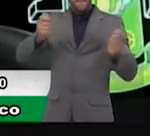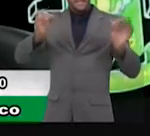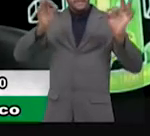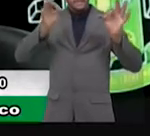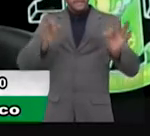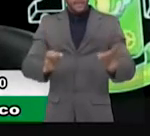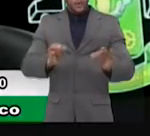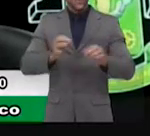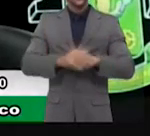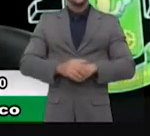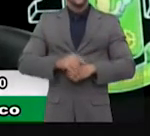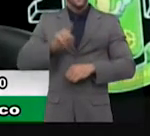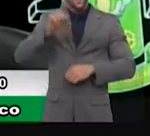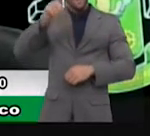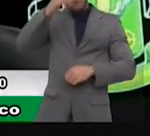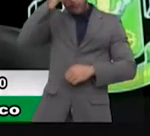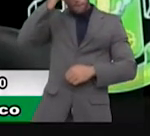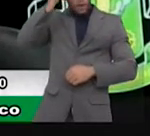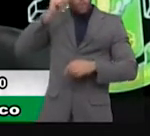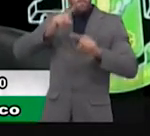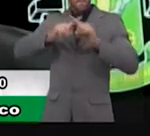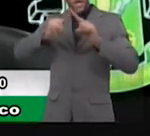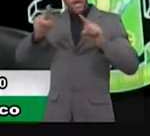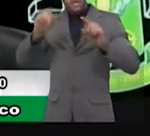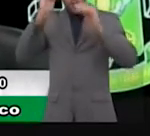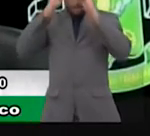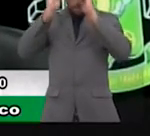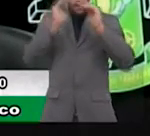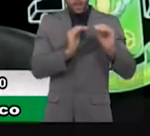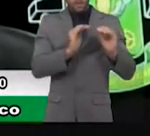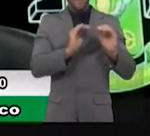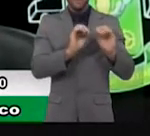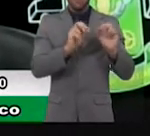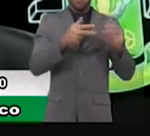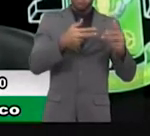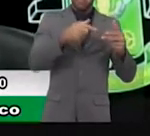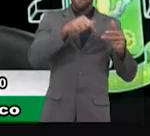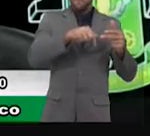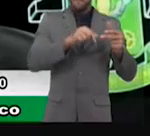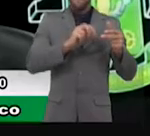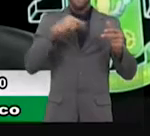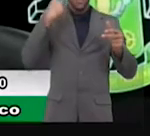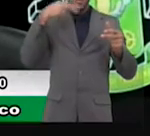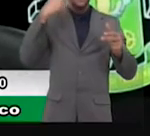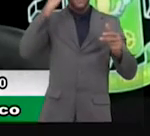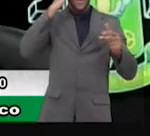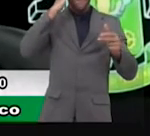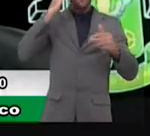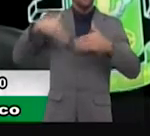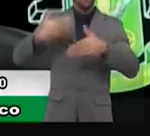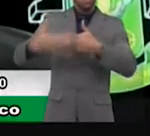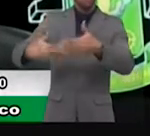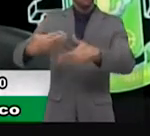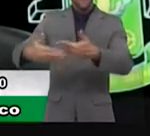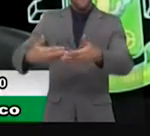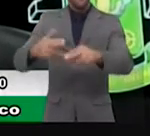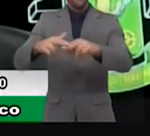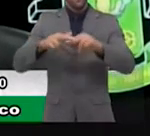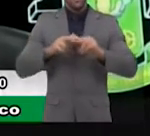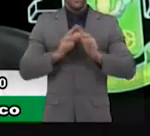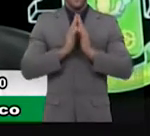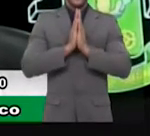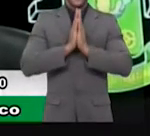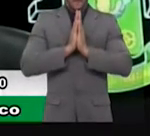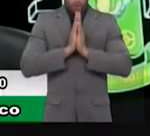poder executivo, mas respeita o legislativo, até porque passou por aqui também e sabe como funciona essa casa. Quero deixar aqui a minha gratidão